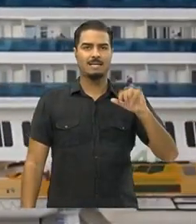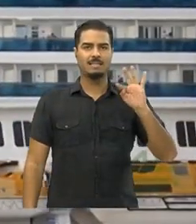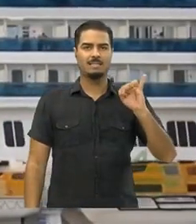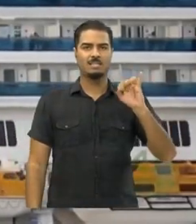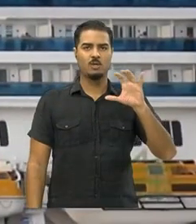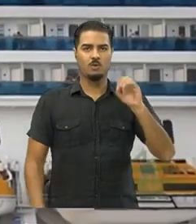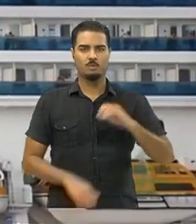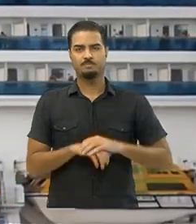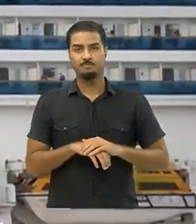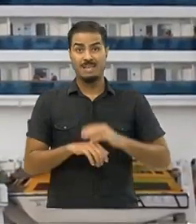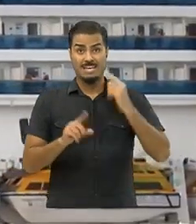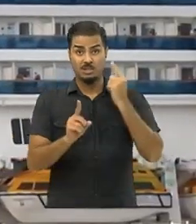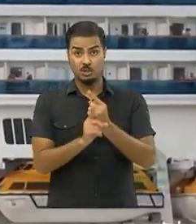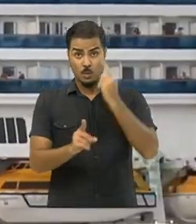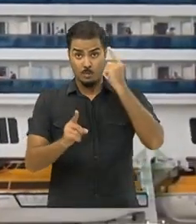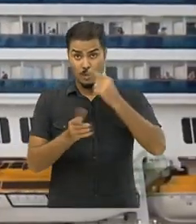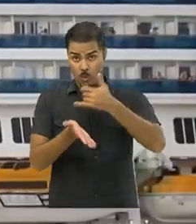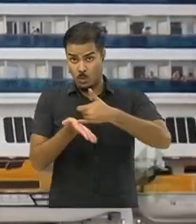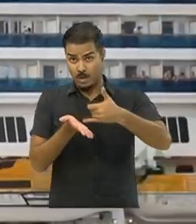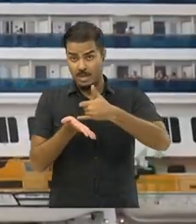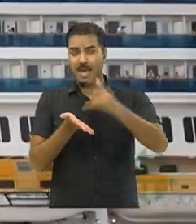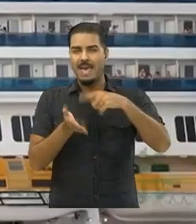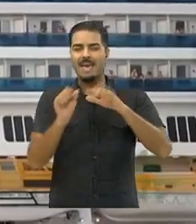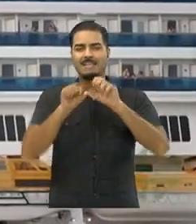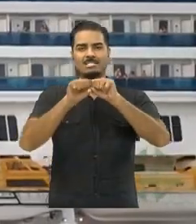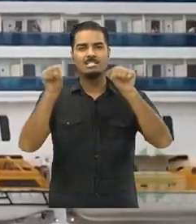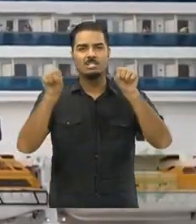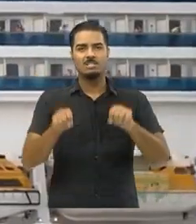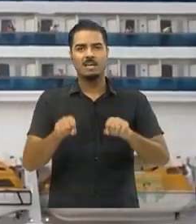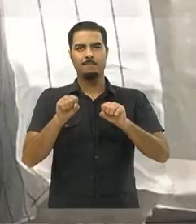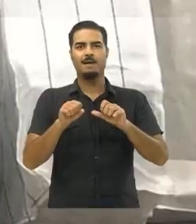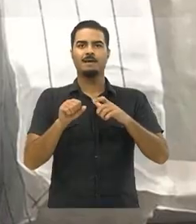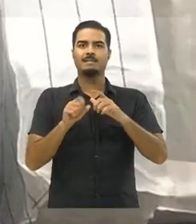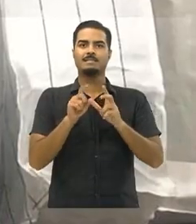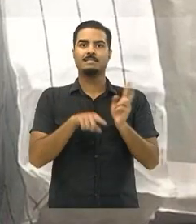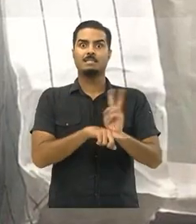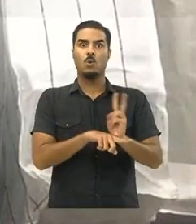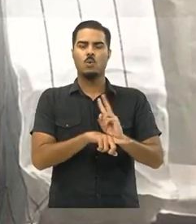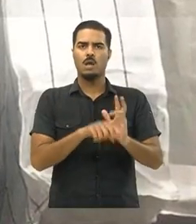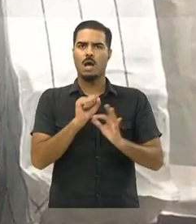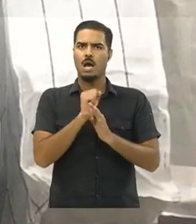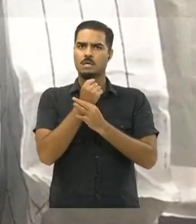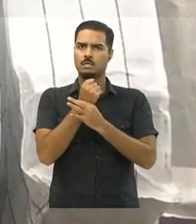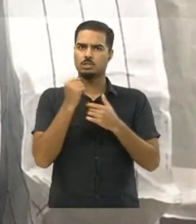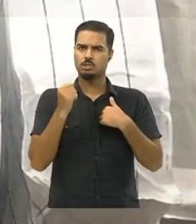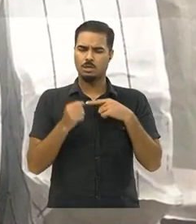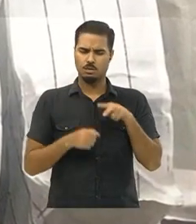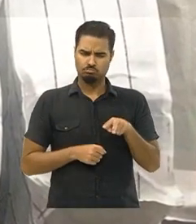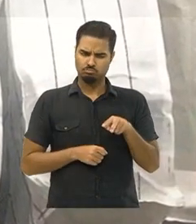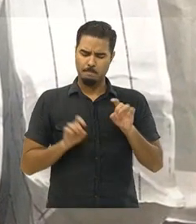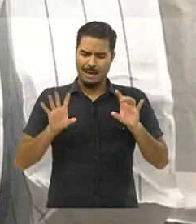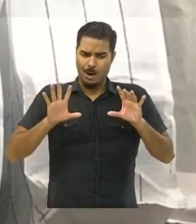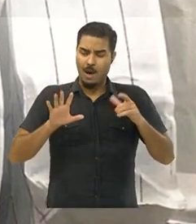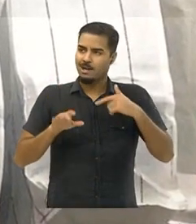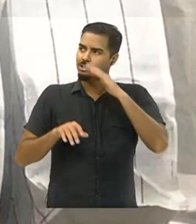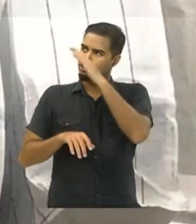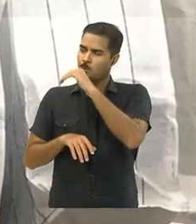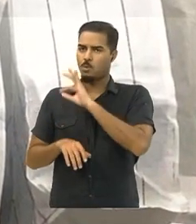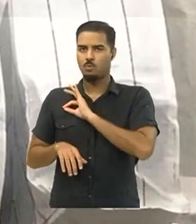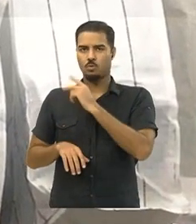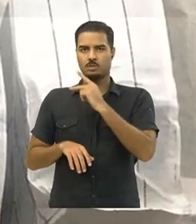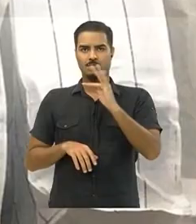detectada pelo sistema de segurança da embarcação que chamou a polícia federal ao todo 16 pessoas estavam envolvidas